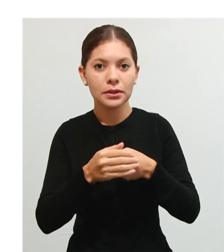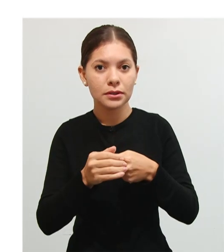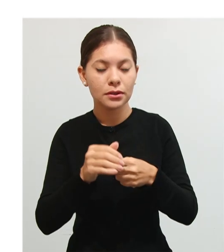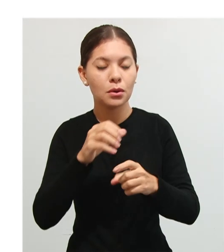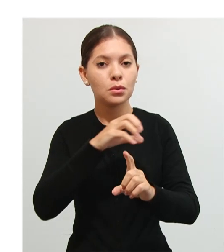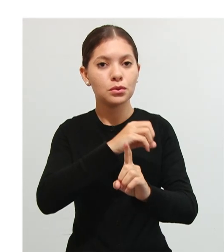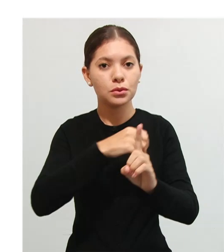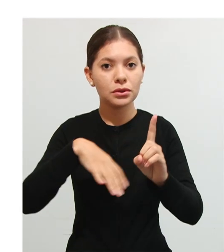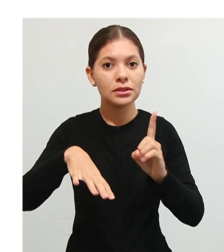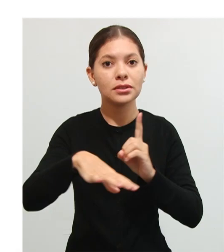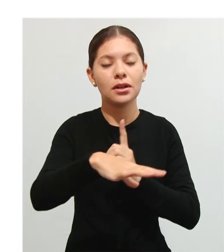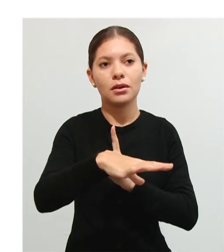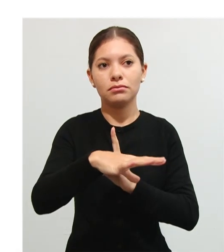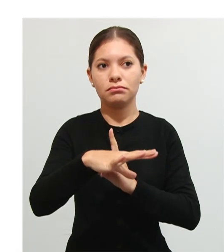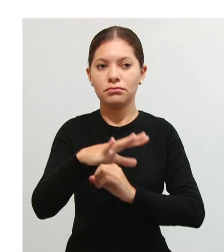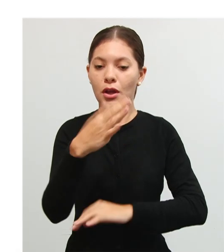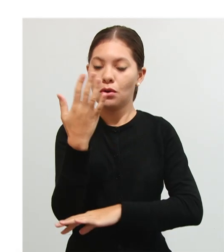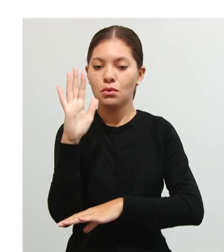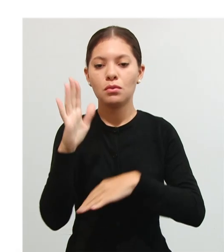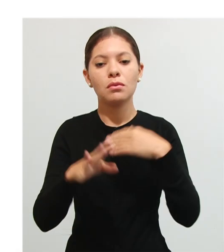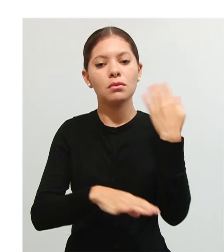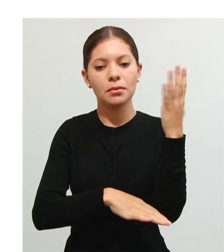e à sustentabilidade ambiental.